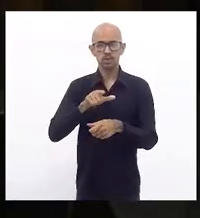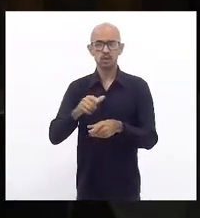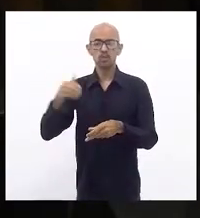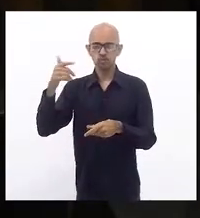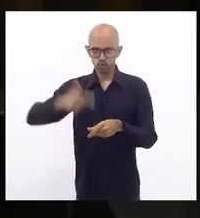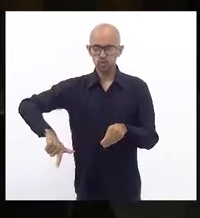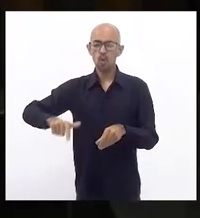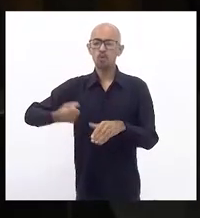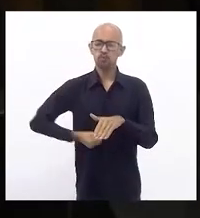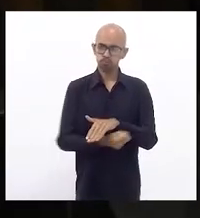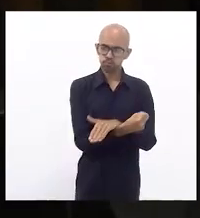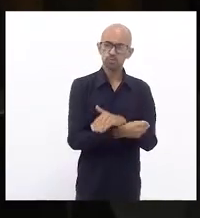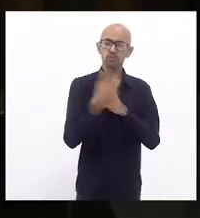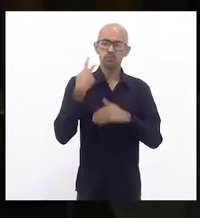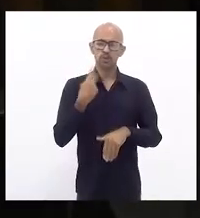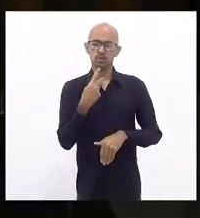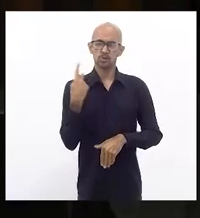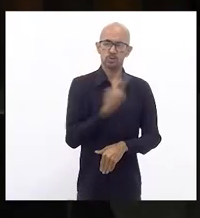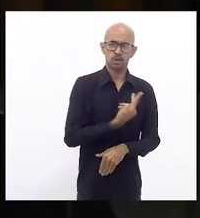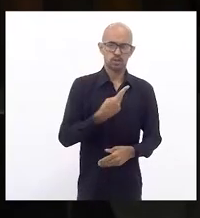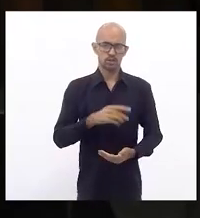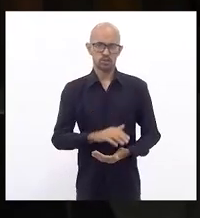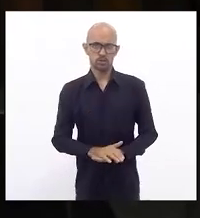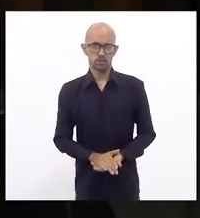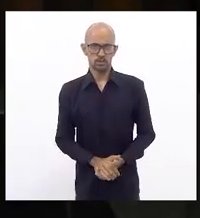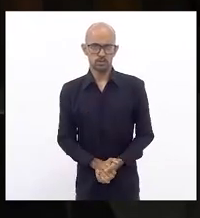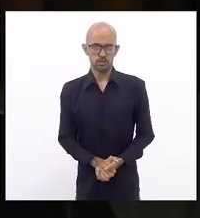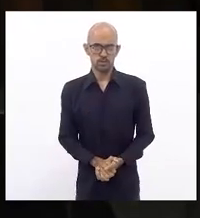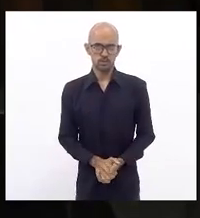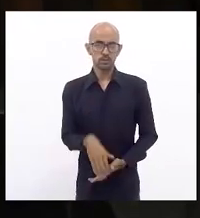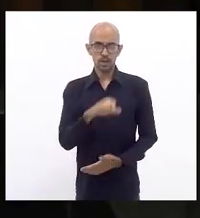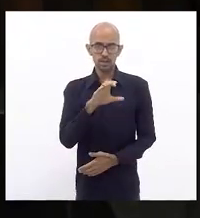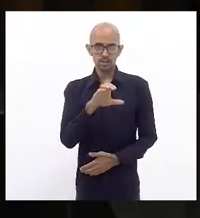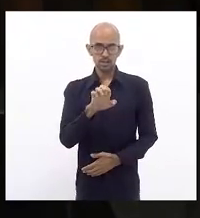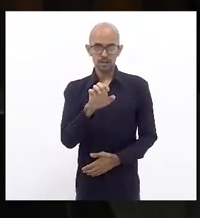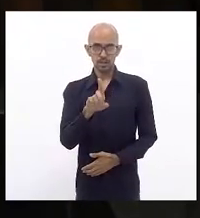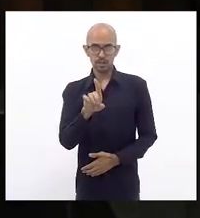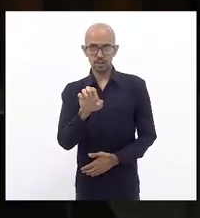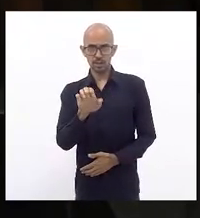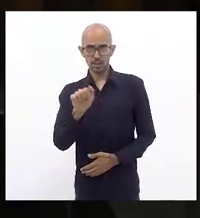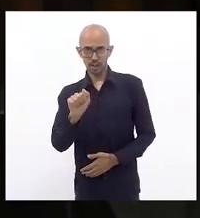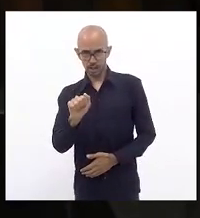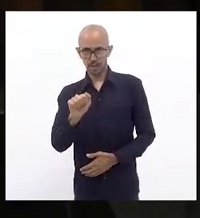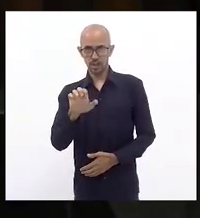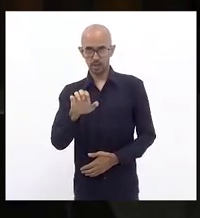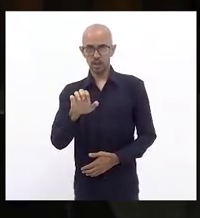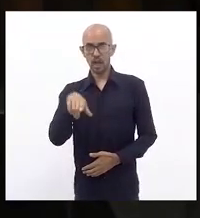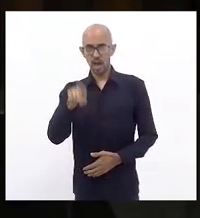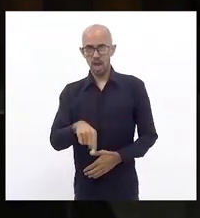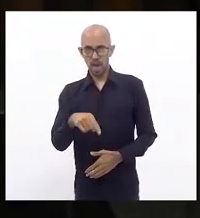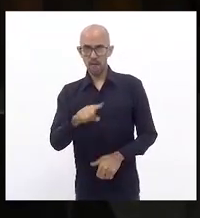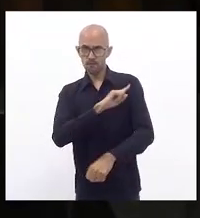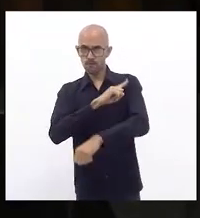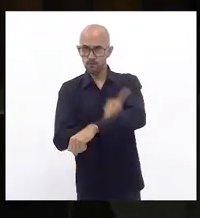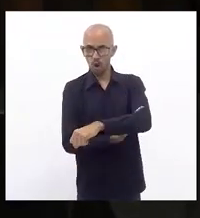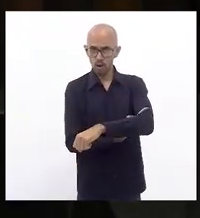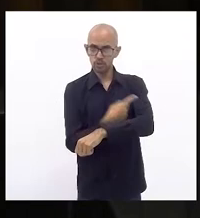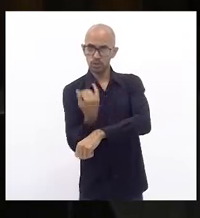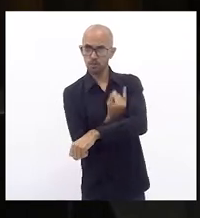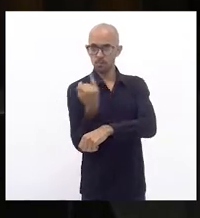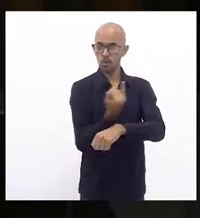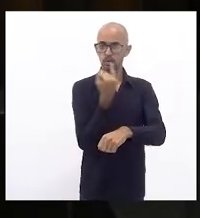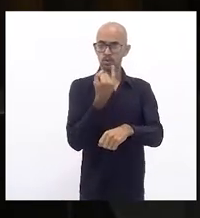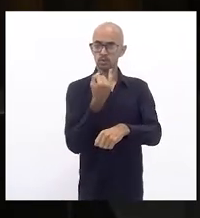reelegeram vereadores. A SEDAI, ela é muito forte, ela é muito importante.